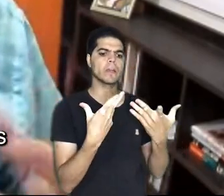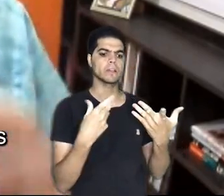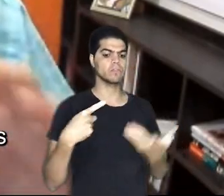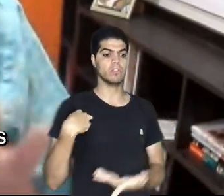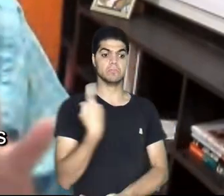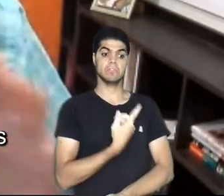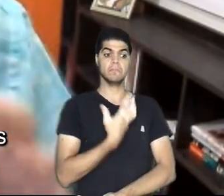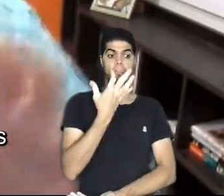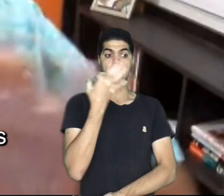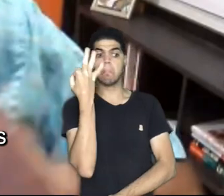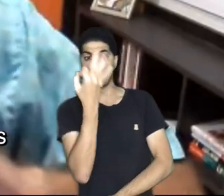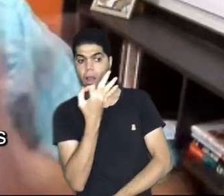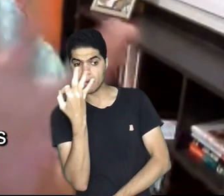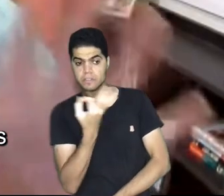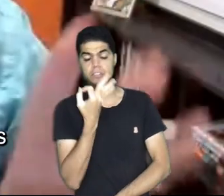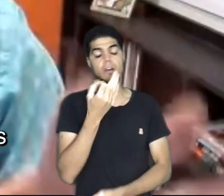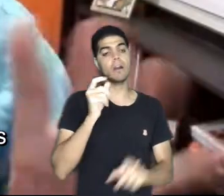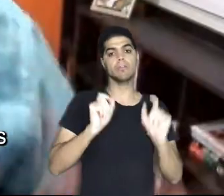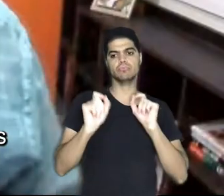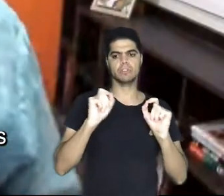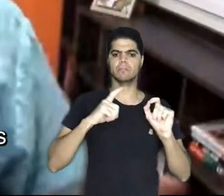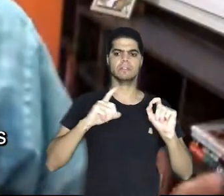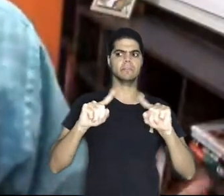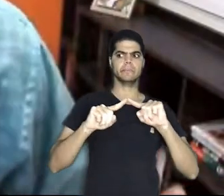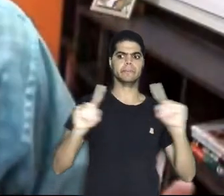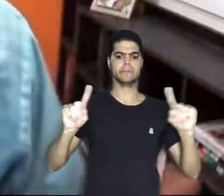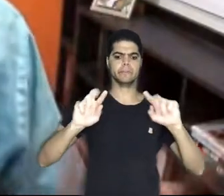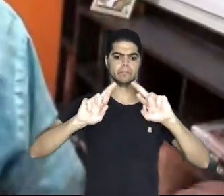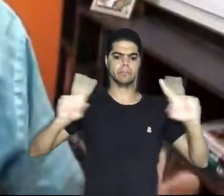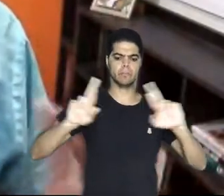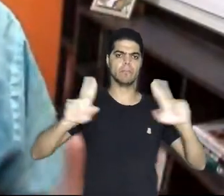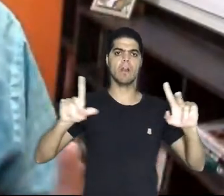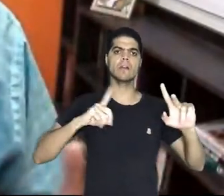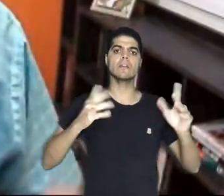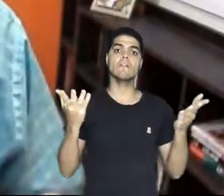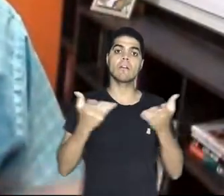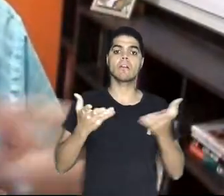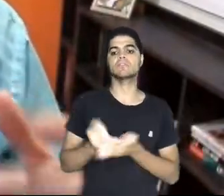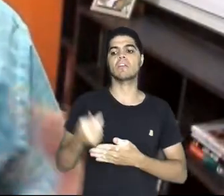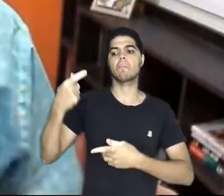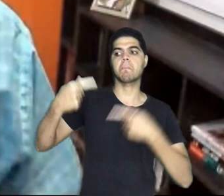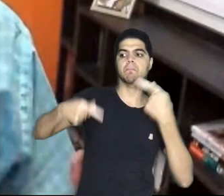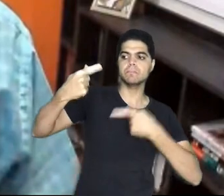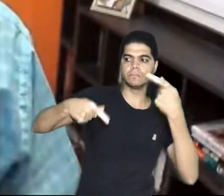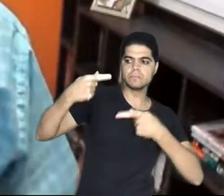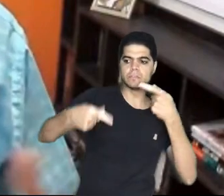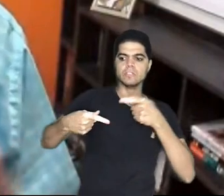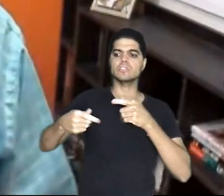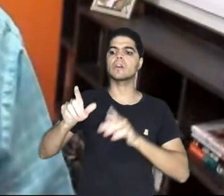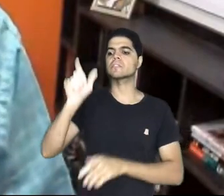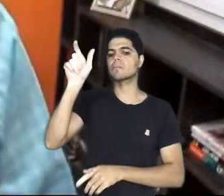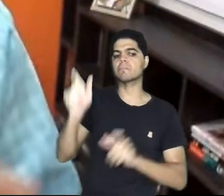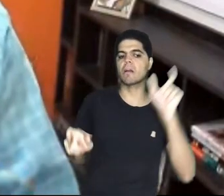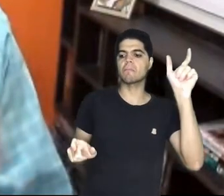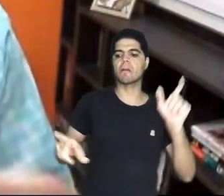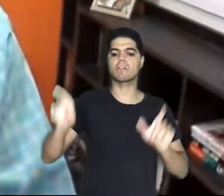visão. São múltiplas visões, mas elas têm aí um ponto de convergência, que eu chamaria de uma visão político-identitária da